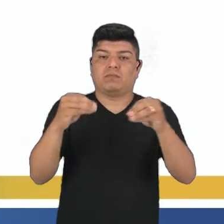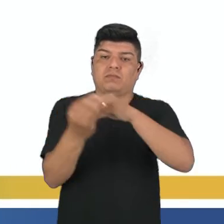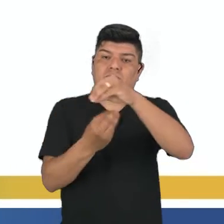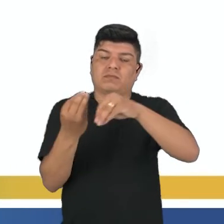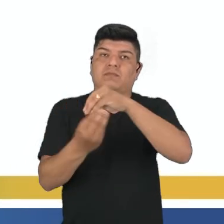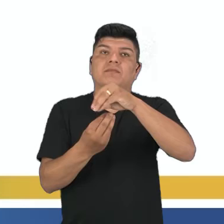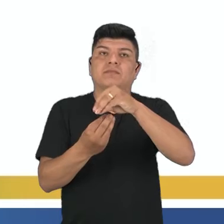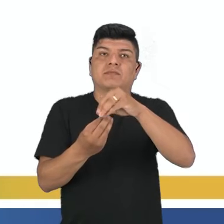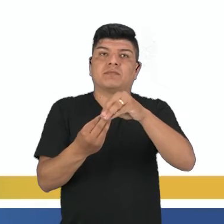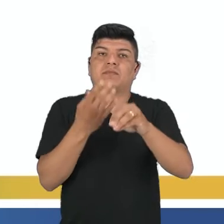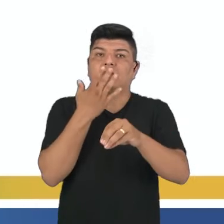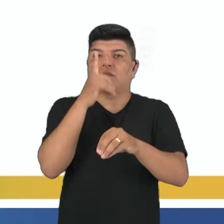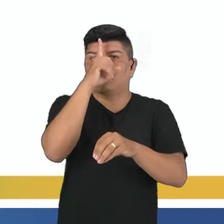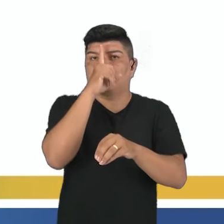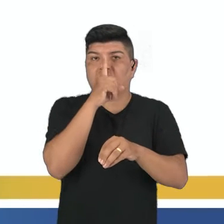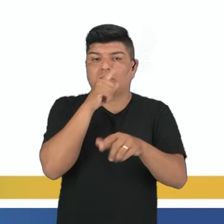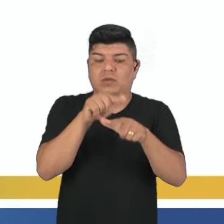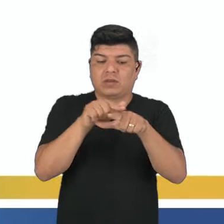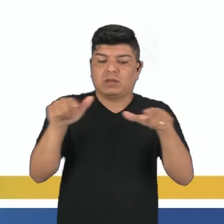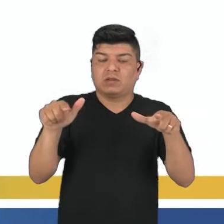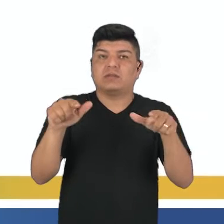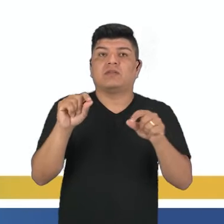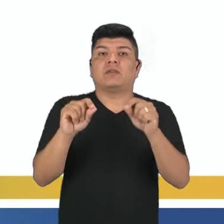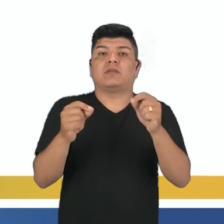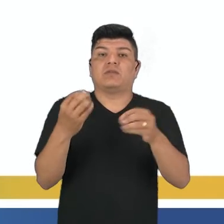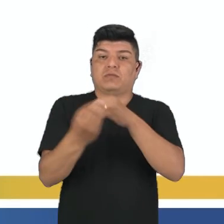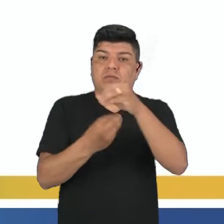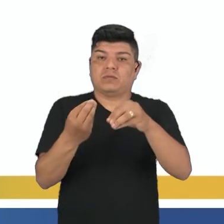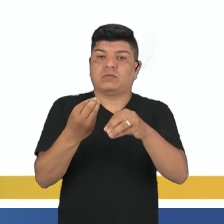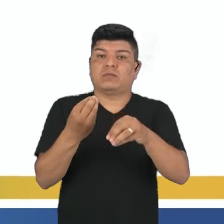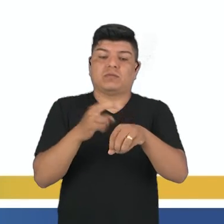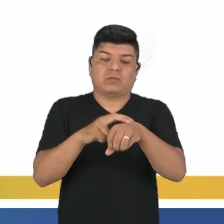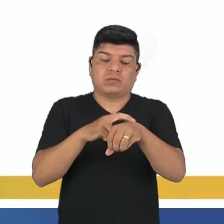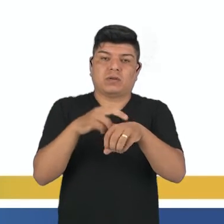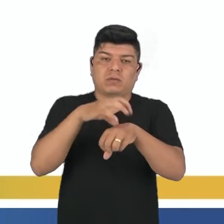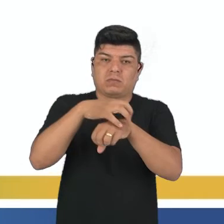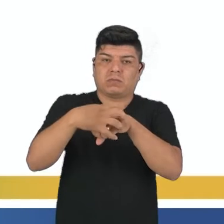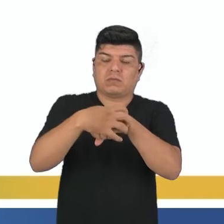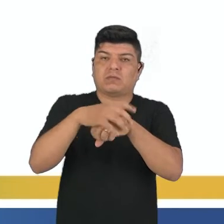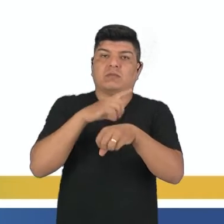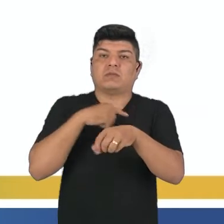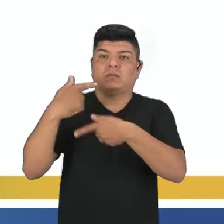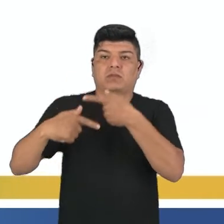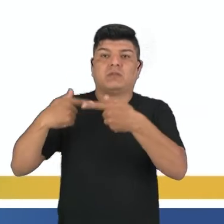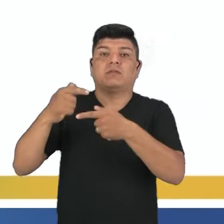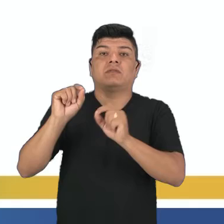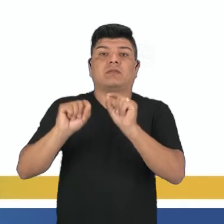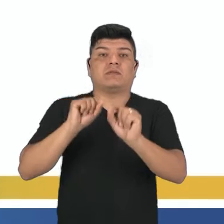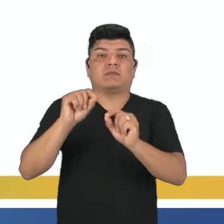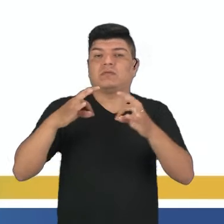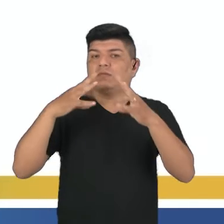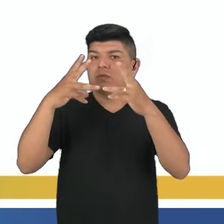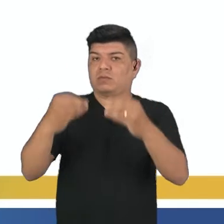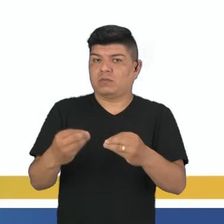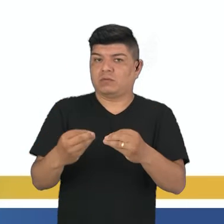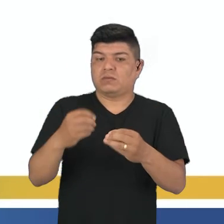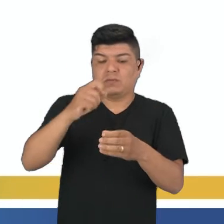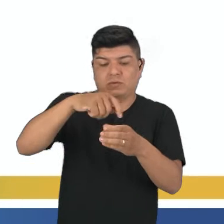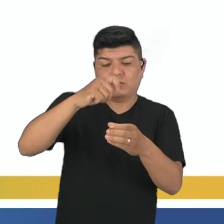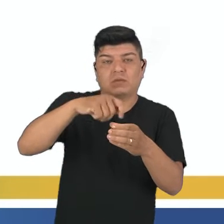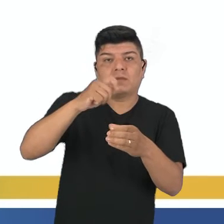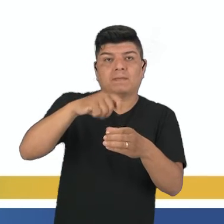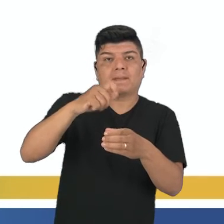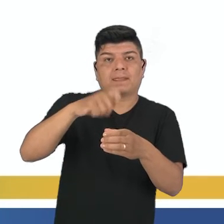eram amarelas e lisas com as verdes rugosas. E ele obteve uma geração toda de